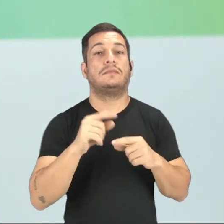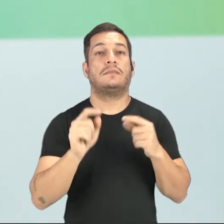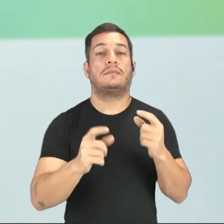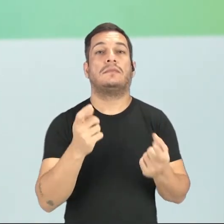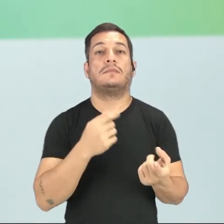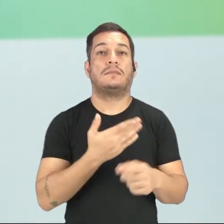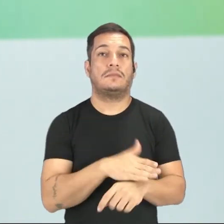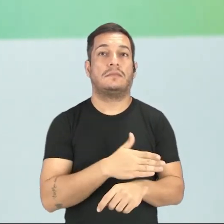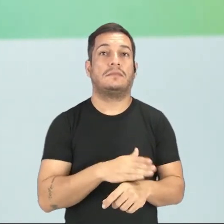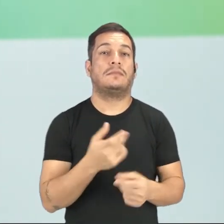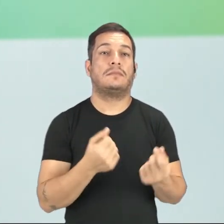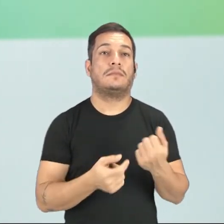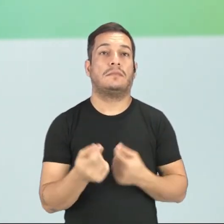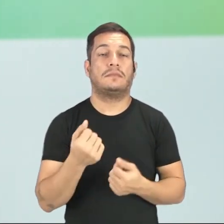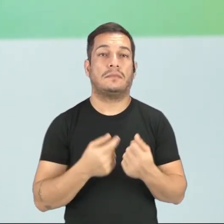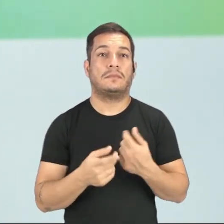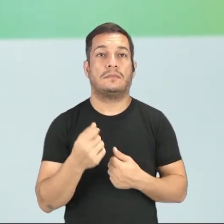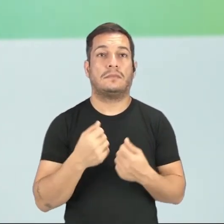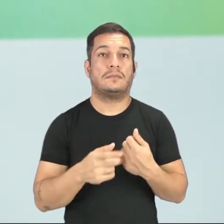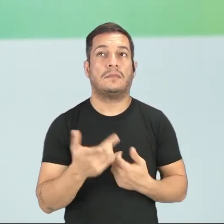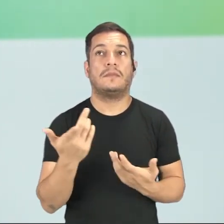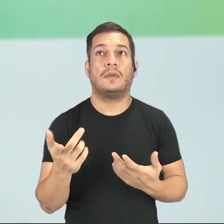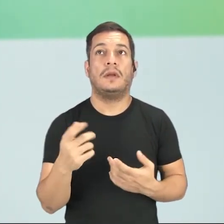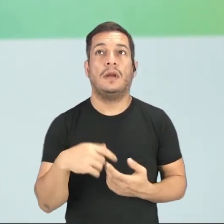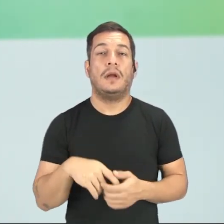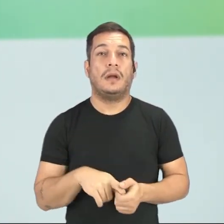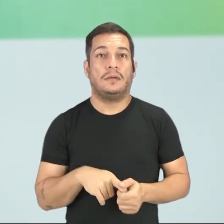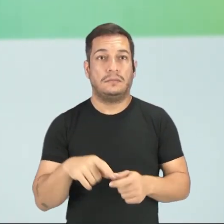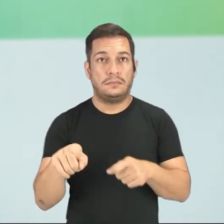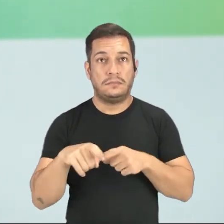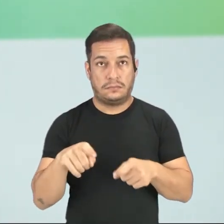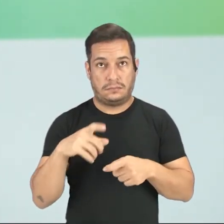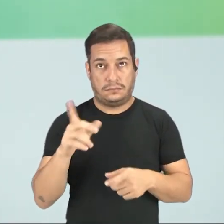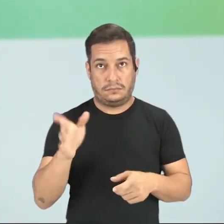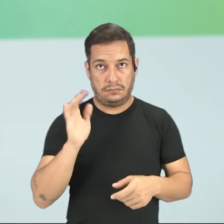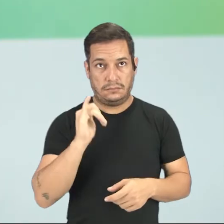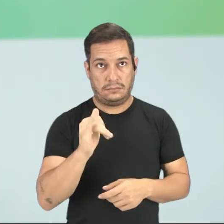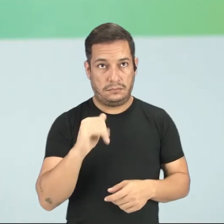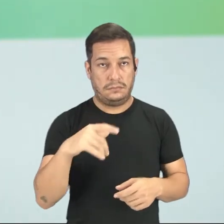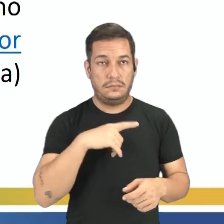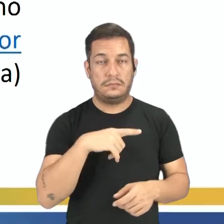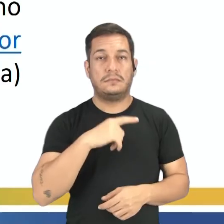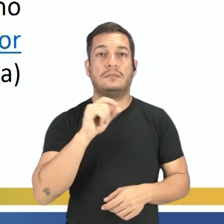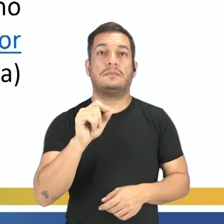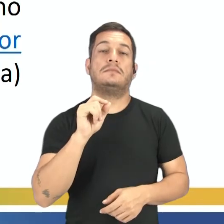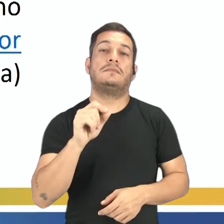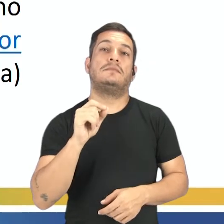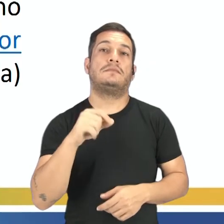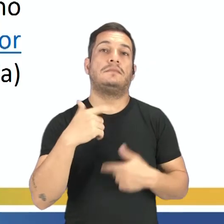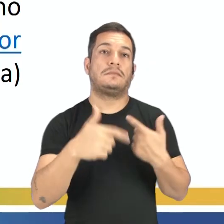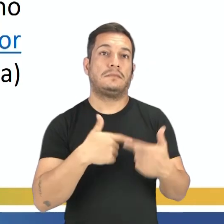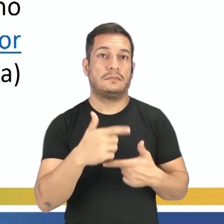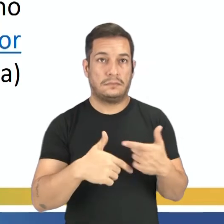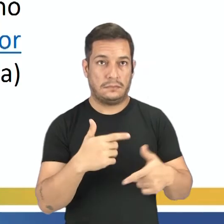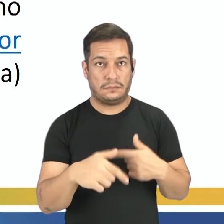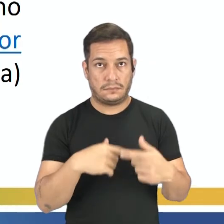relacionado nas práticas socioeconômicas, né? O espaço rural, como já dissemos anteriormente,